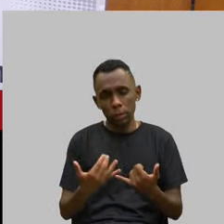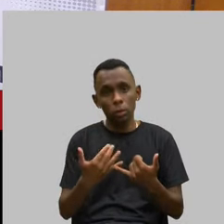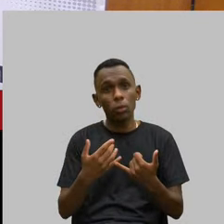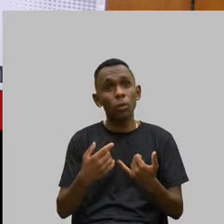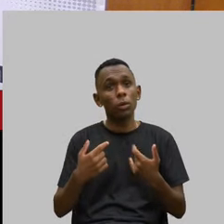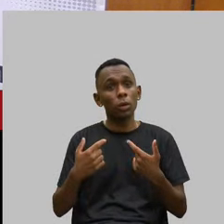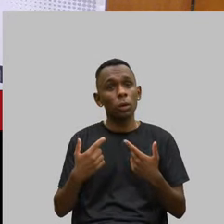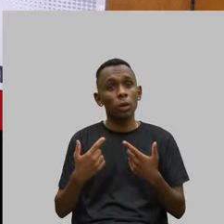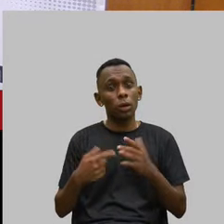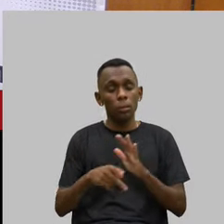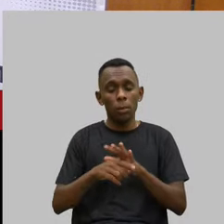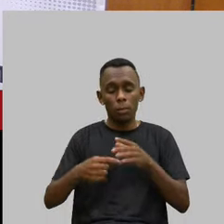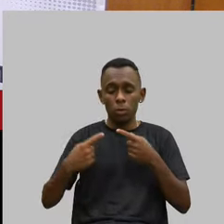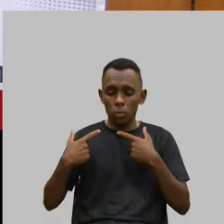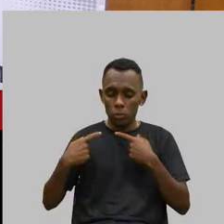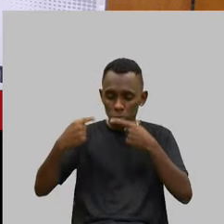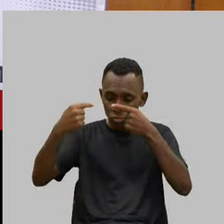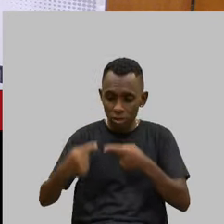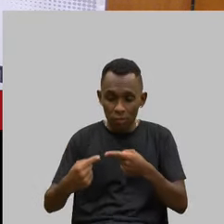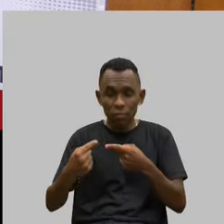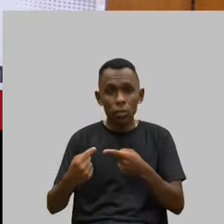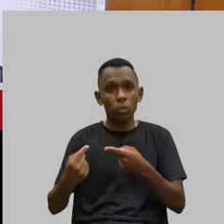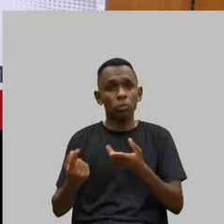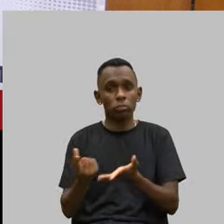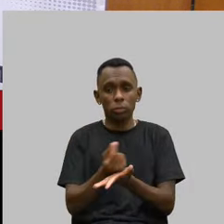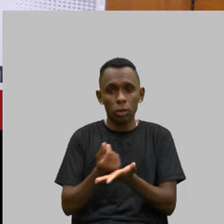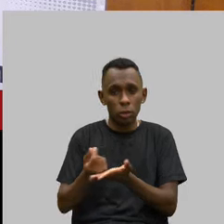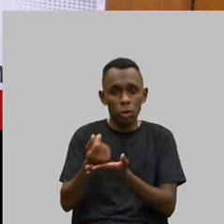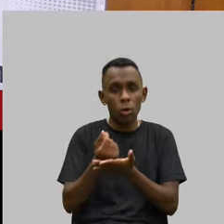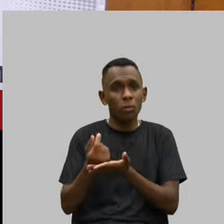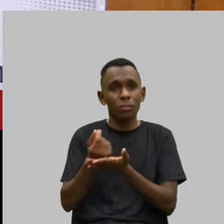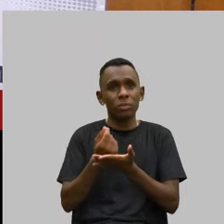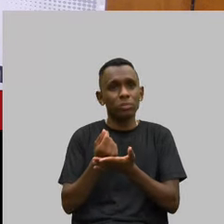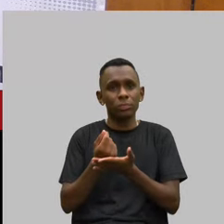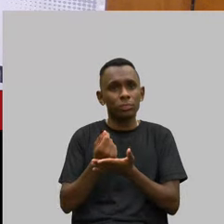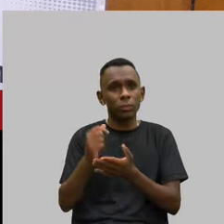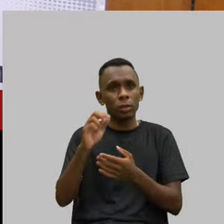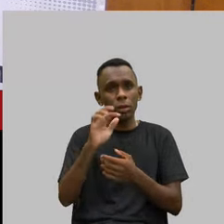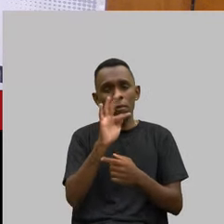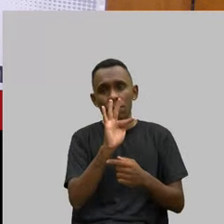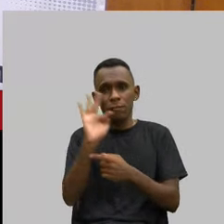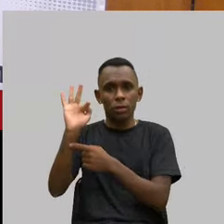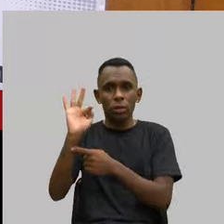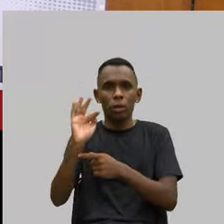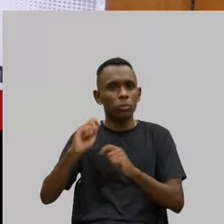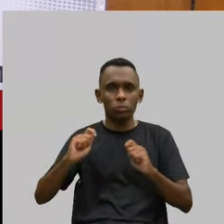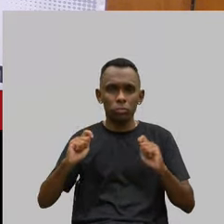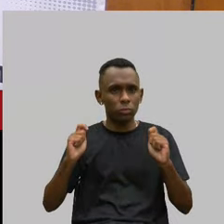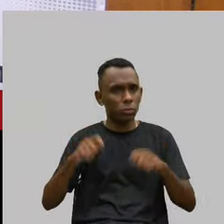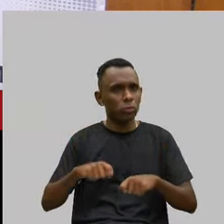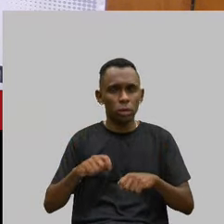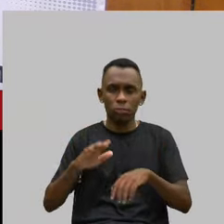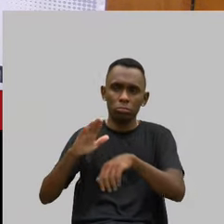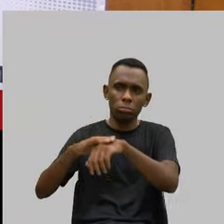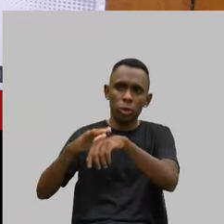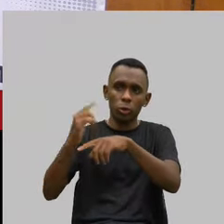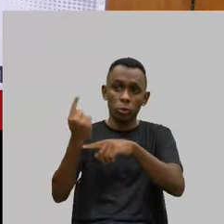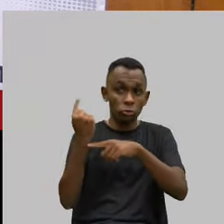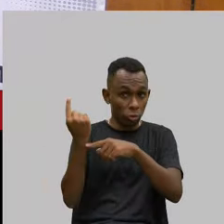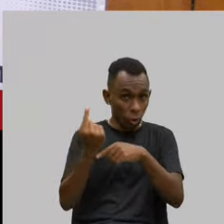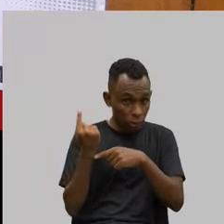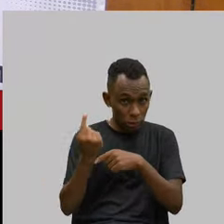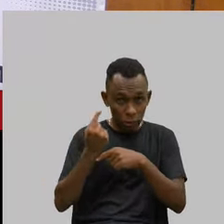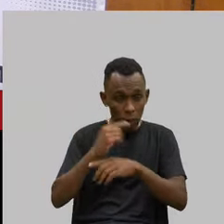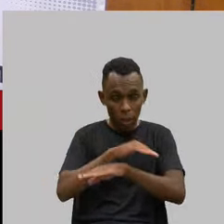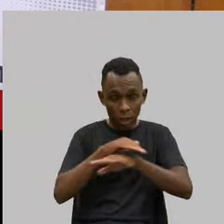Guerra fiscal eh a união não tem capacidade isolada de acabar com a